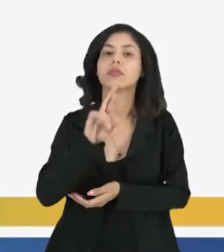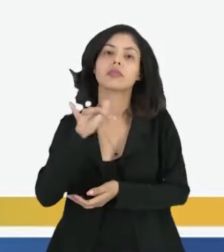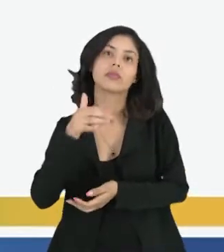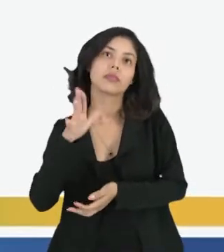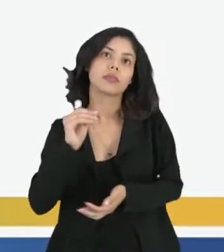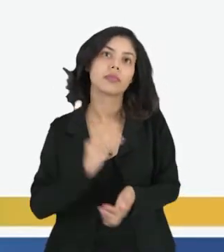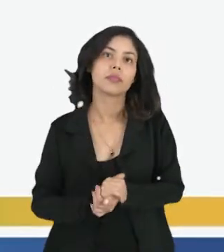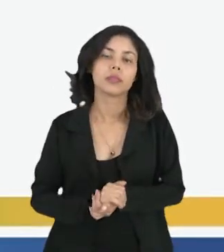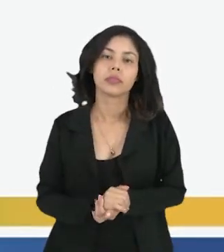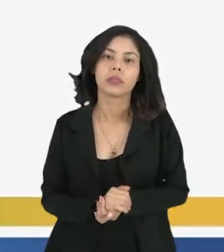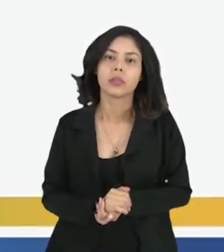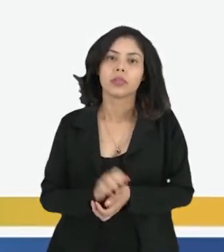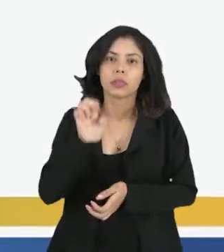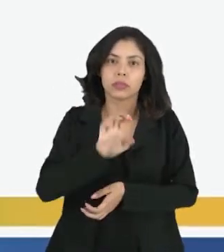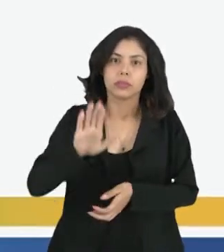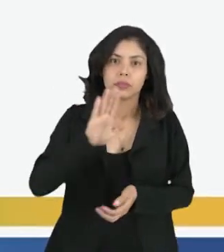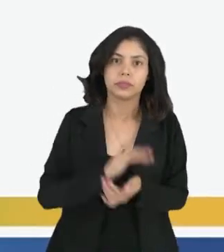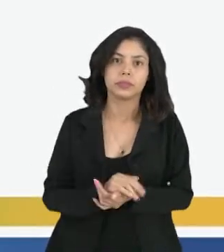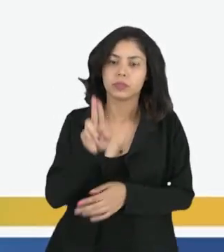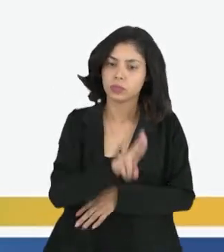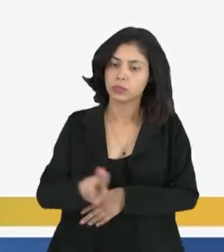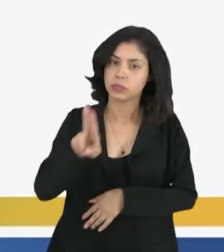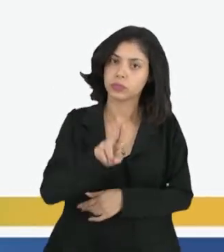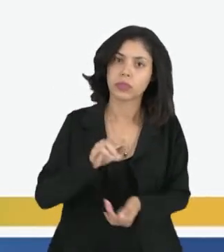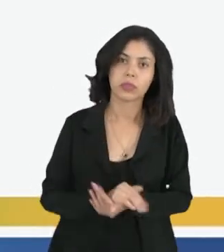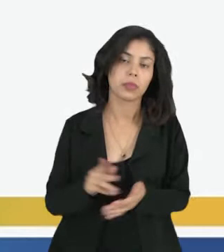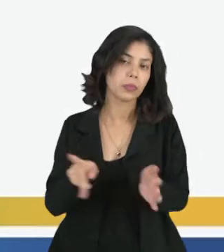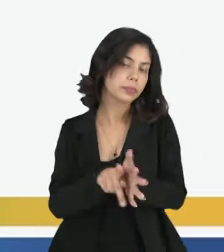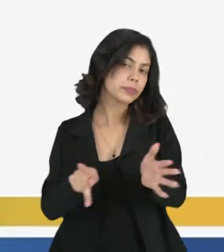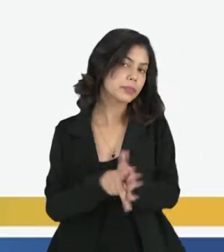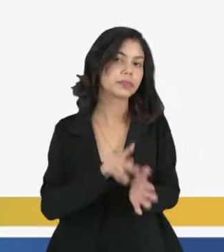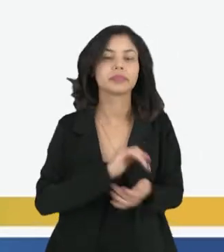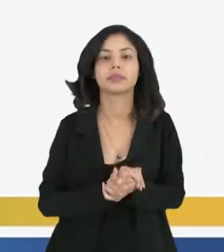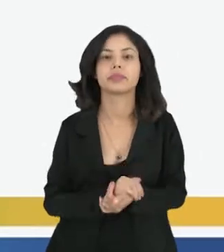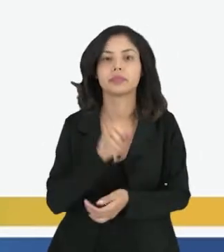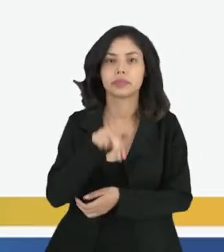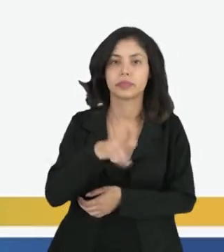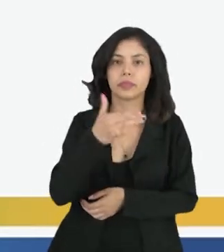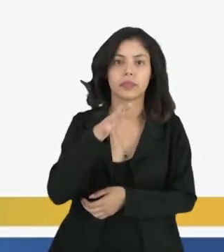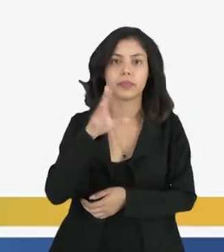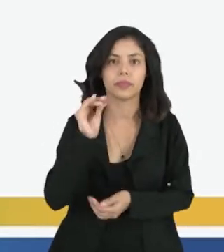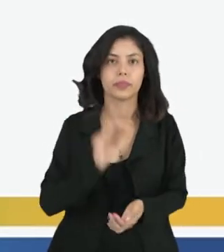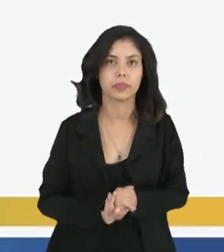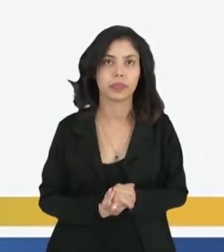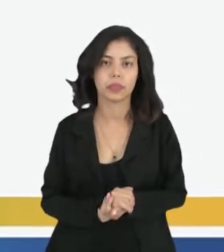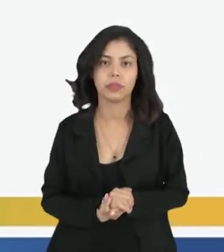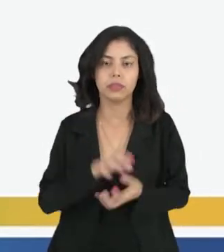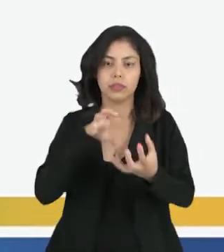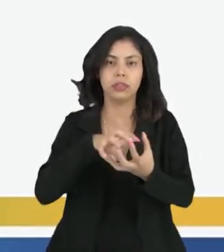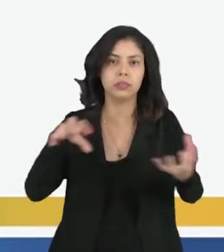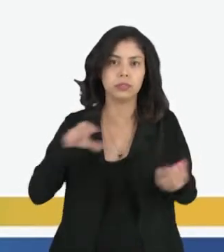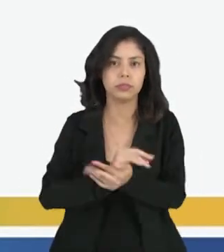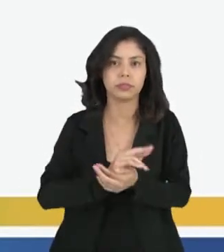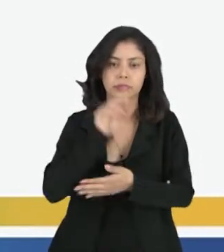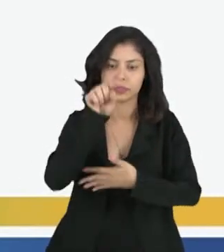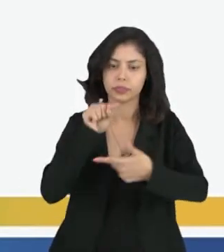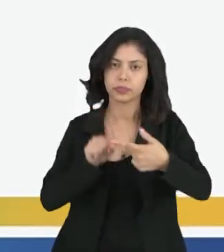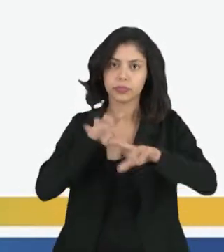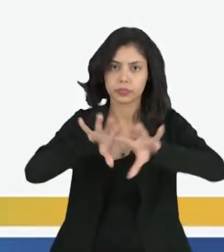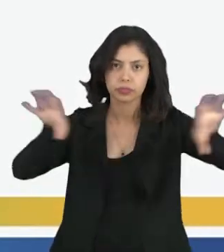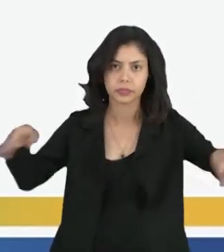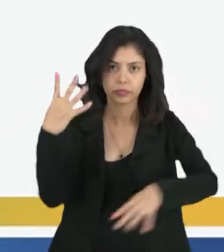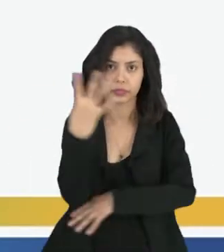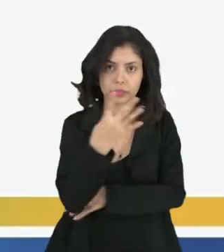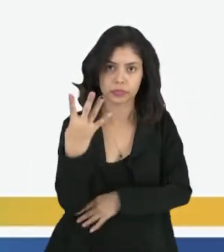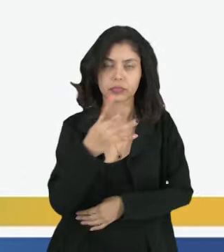continente europeu é utilizado pelas Nações Unidas, baseado principalmente em uma divisão geográfica. São